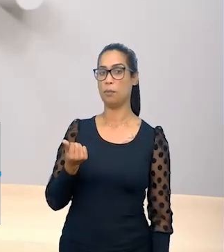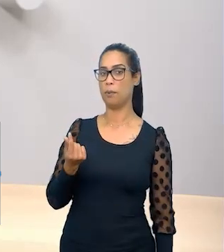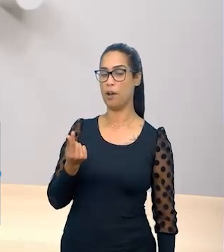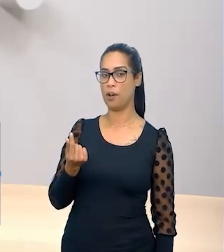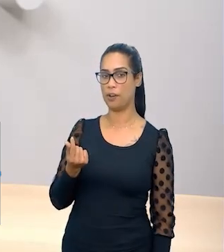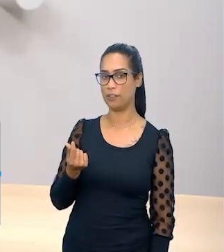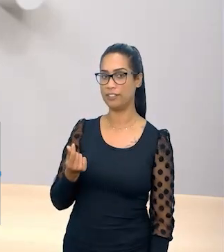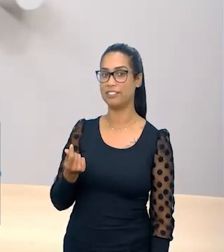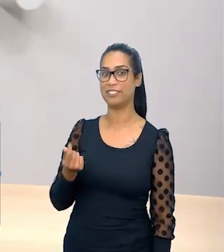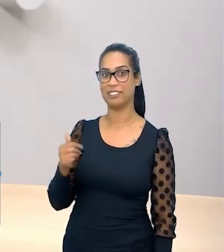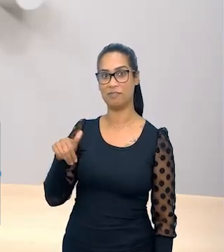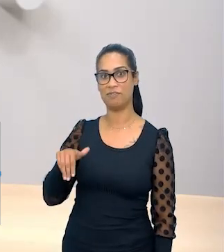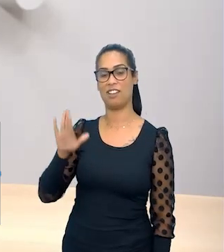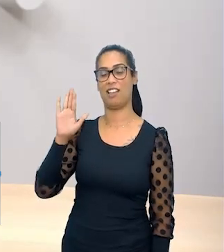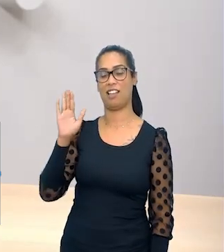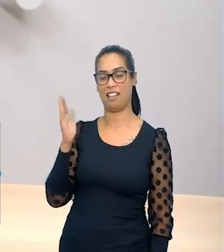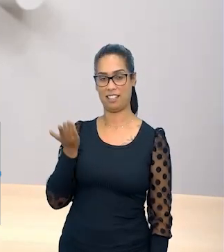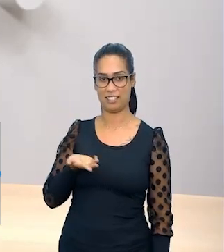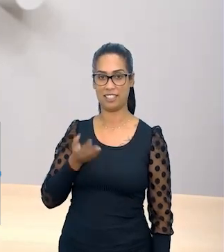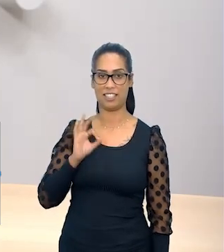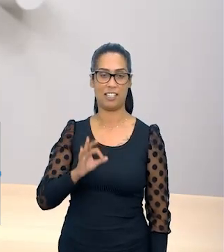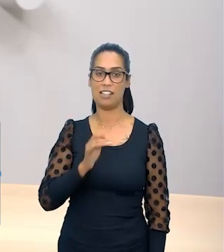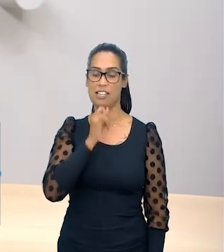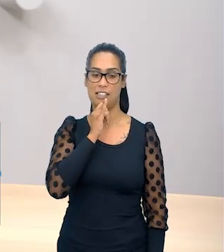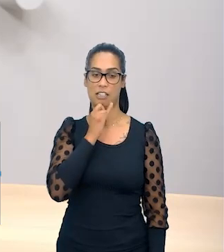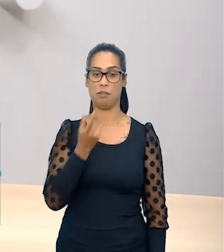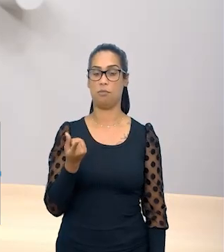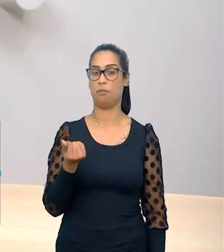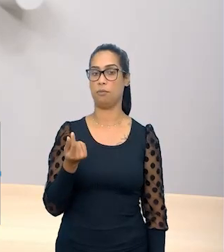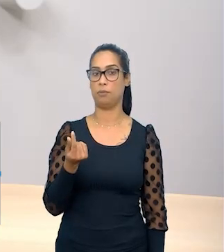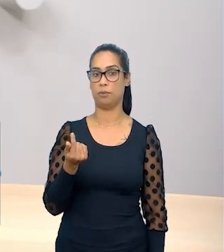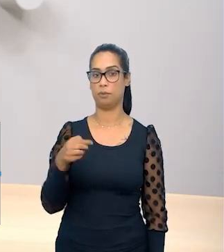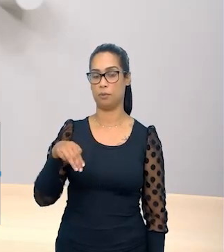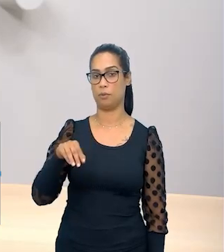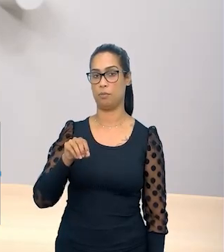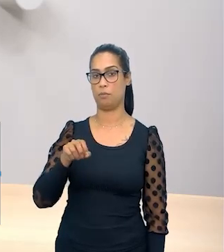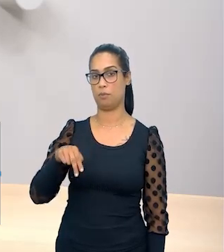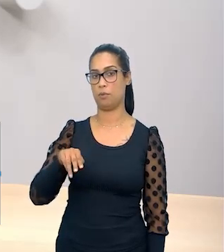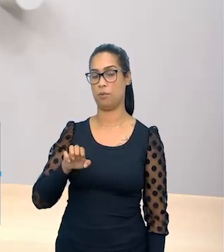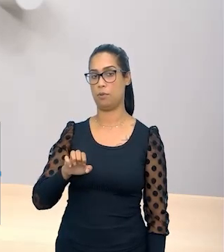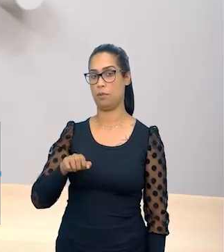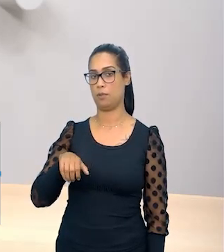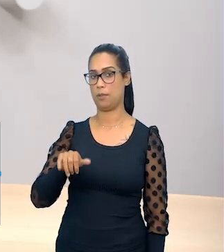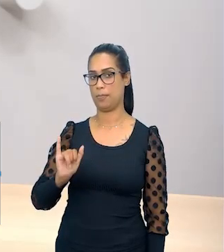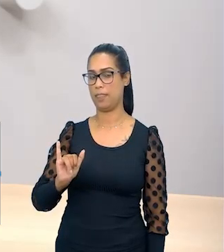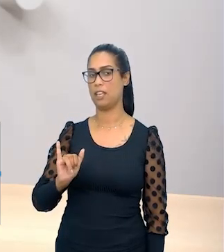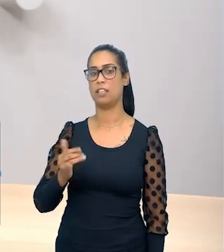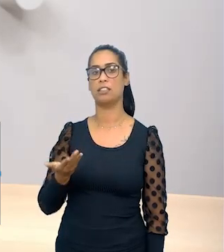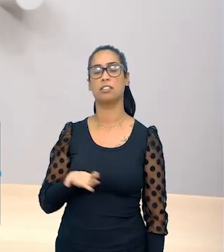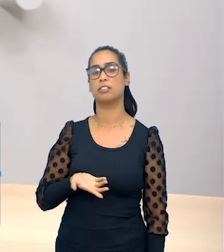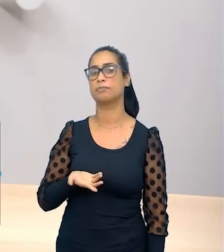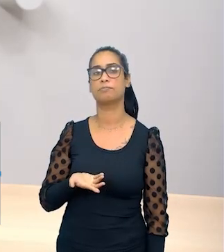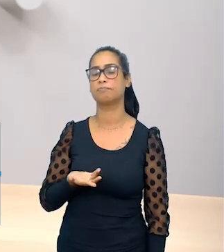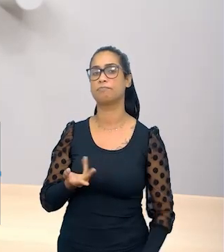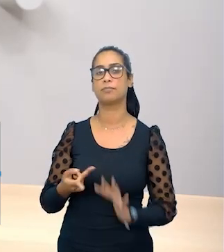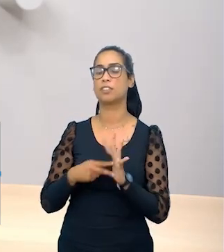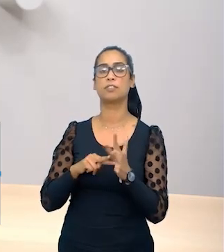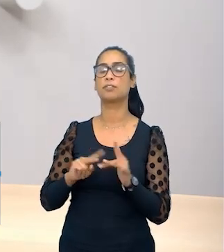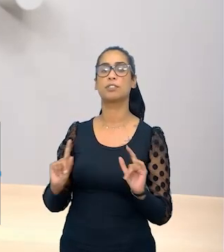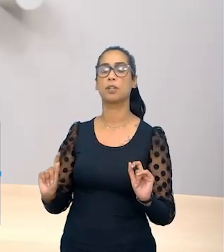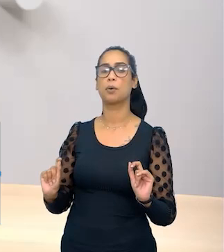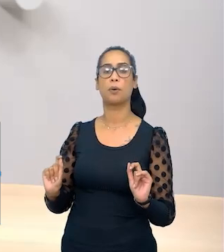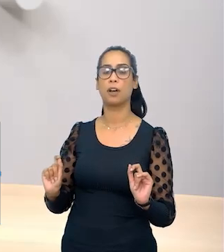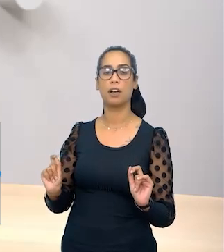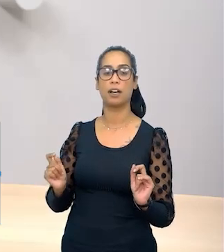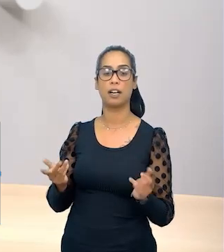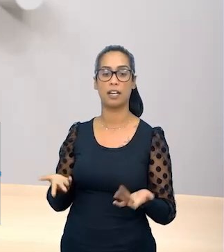seus estudantes, tudo. Por exemplo, money. Por que a música fala sempre de money? E essa repetição, o que